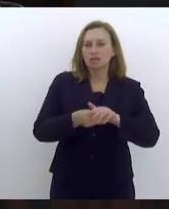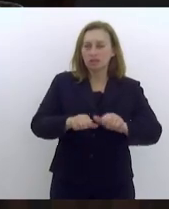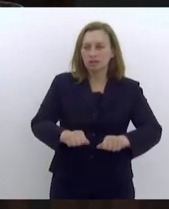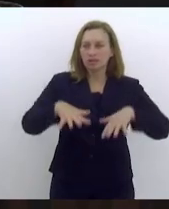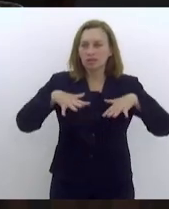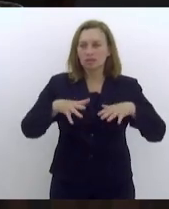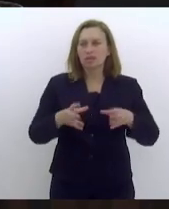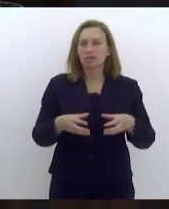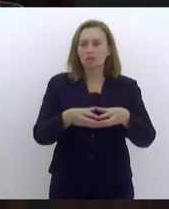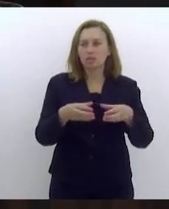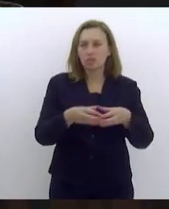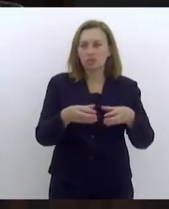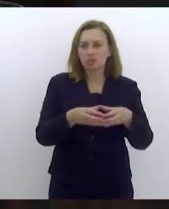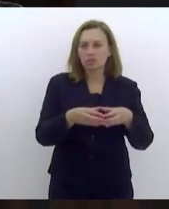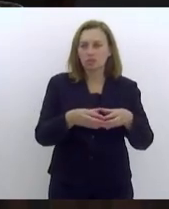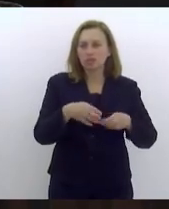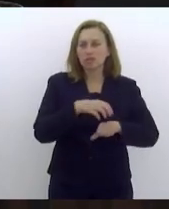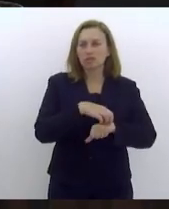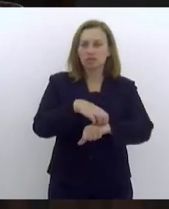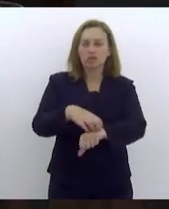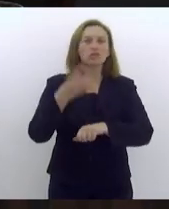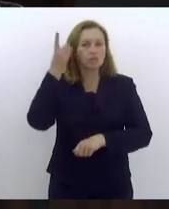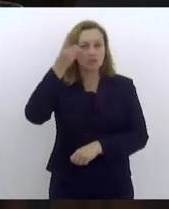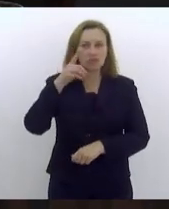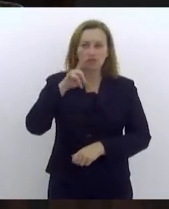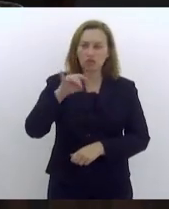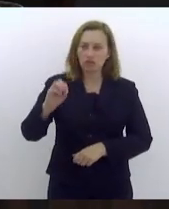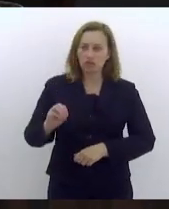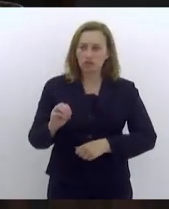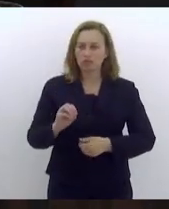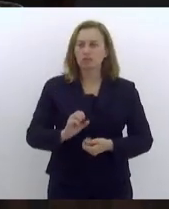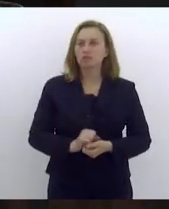Comissão de Transporte, deputado Dionísio Lins.